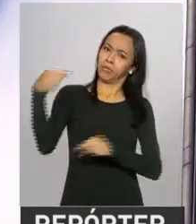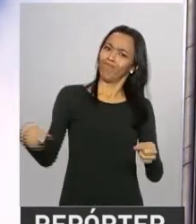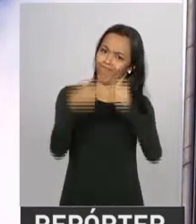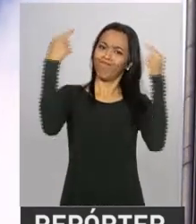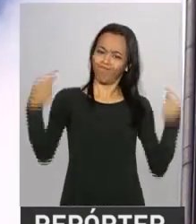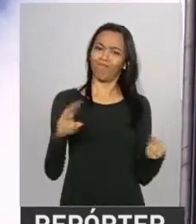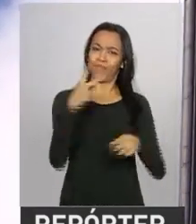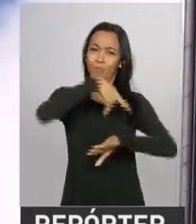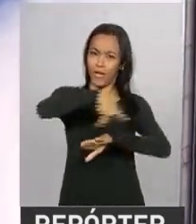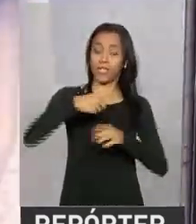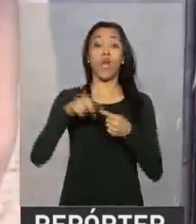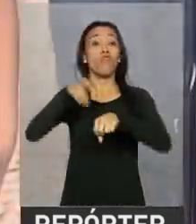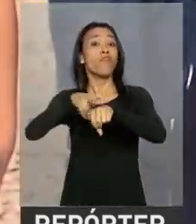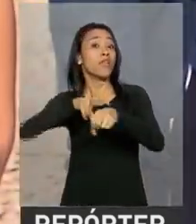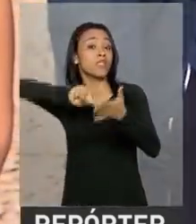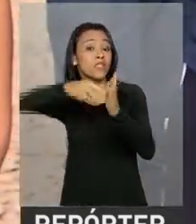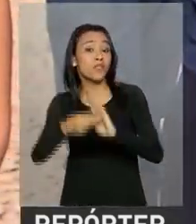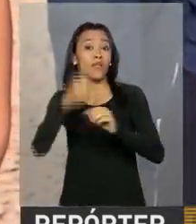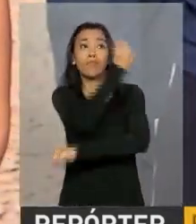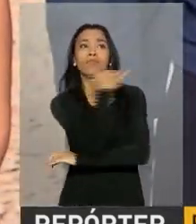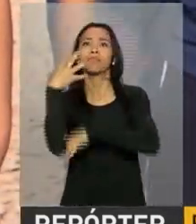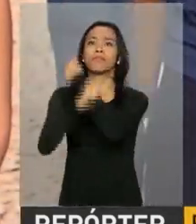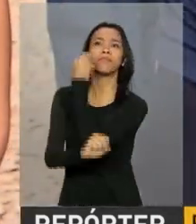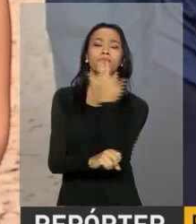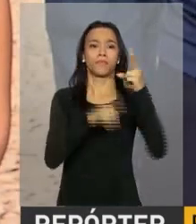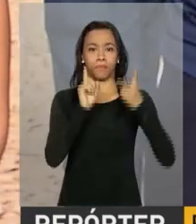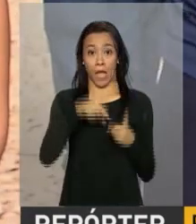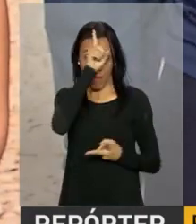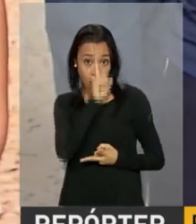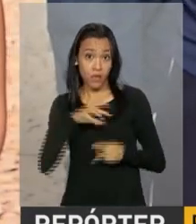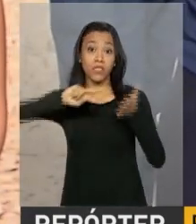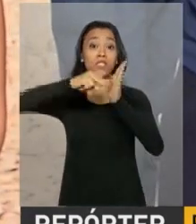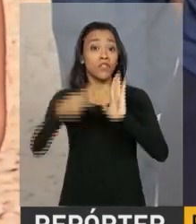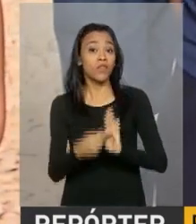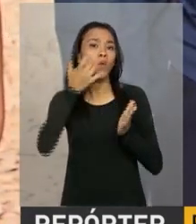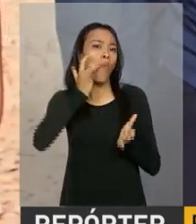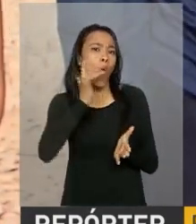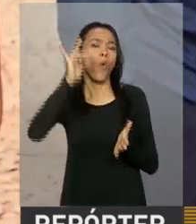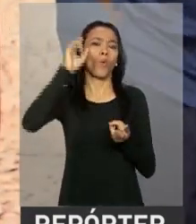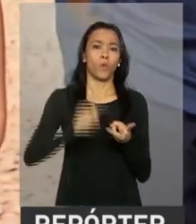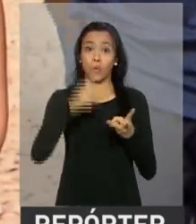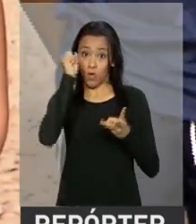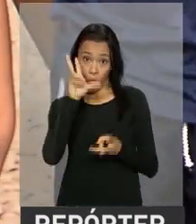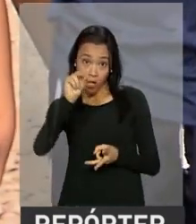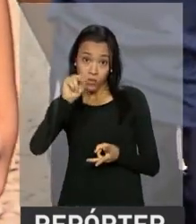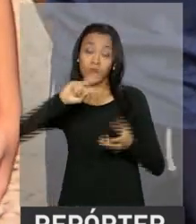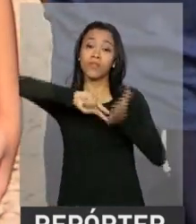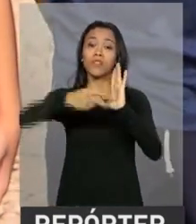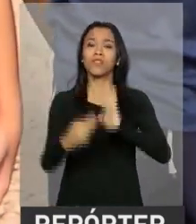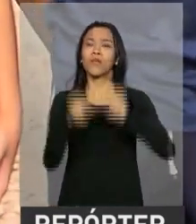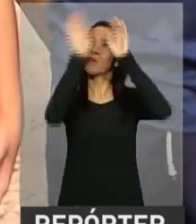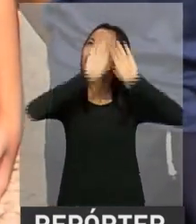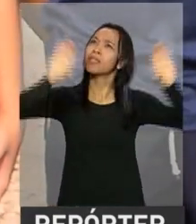com o nosso país. O verde significa natureza e o amarelo significa o ouro e o azul significa